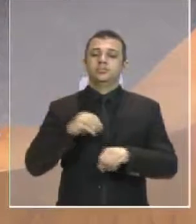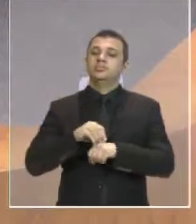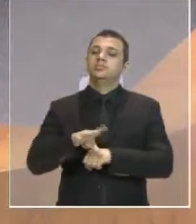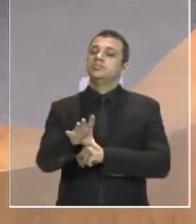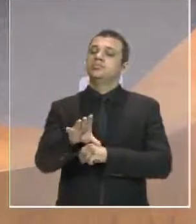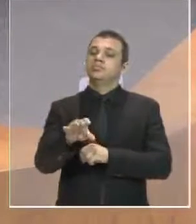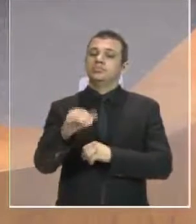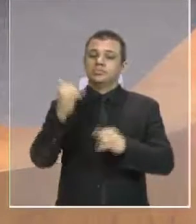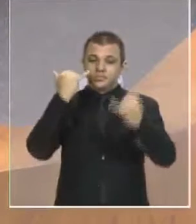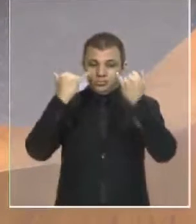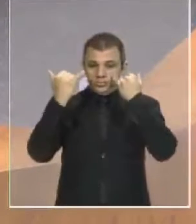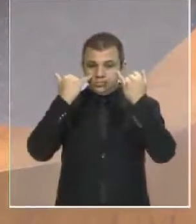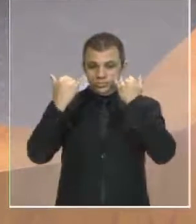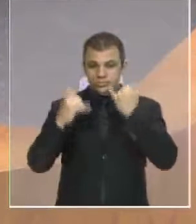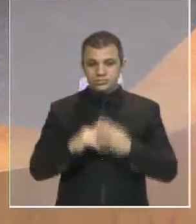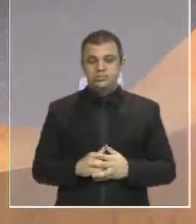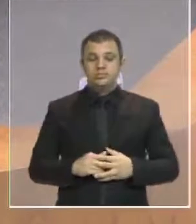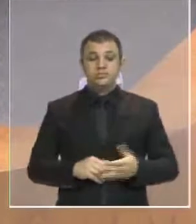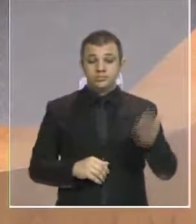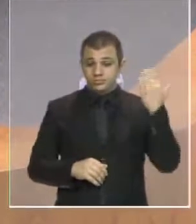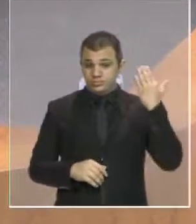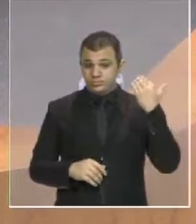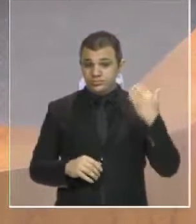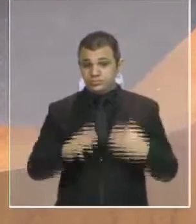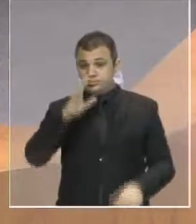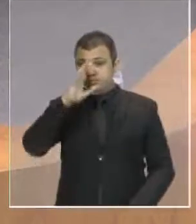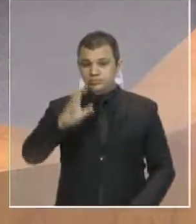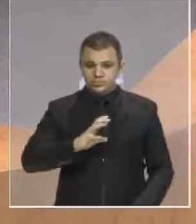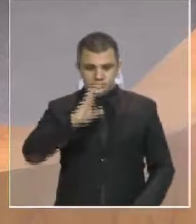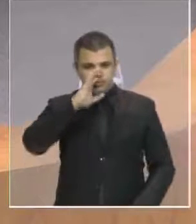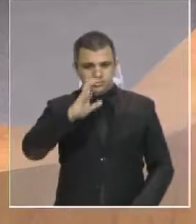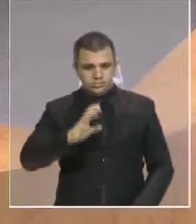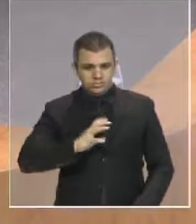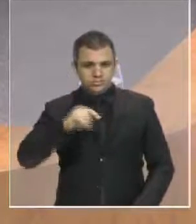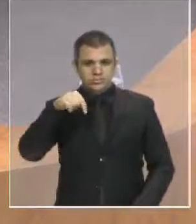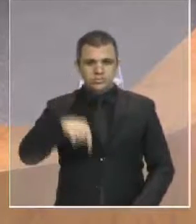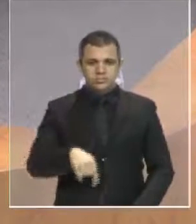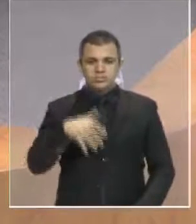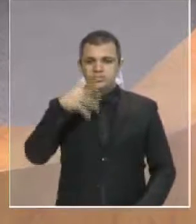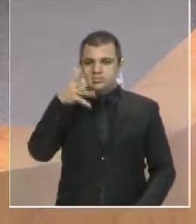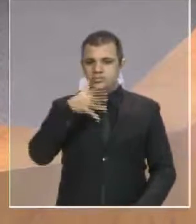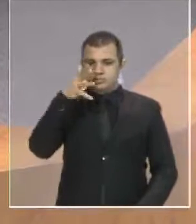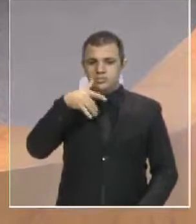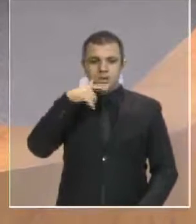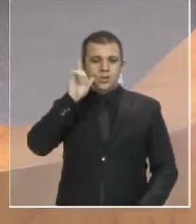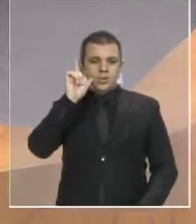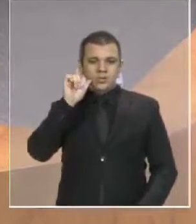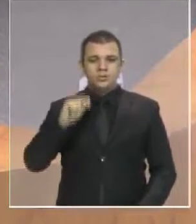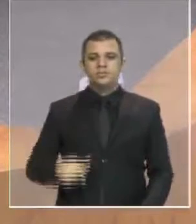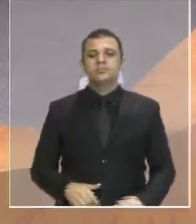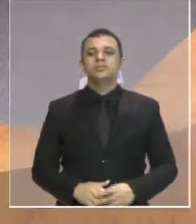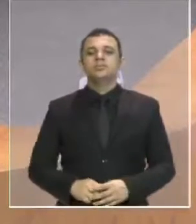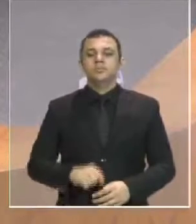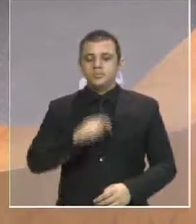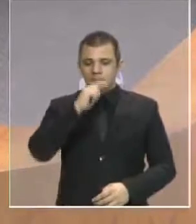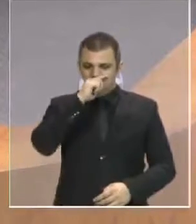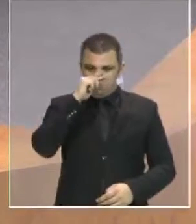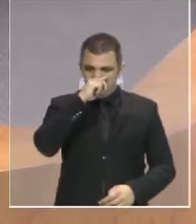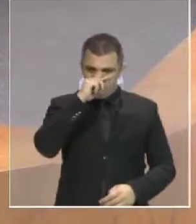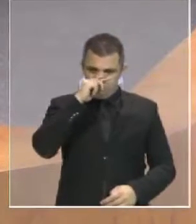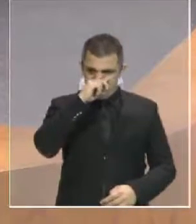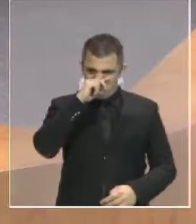As acusações aqui feitas nessa tribuna, no dia de ontem,